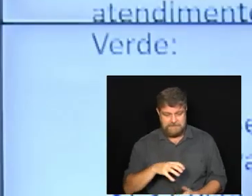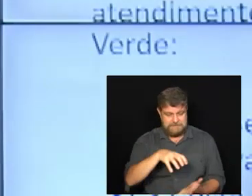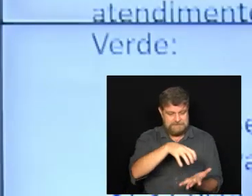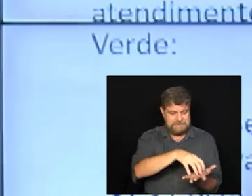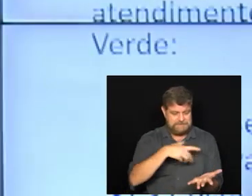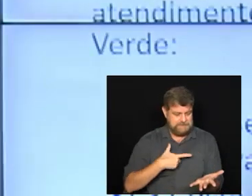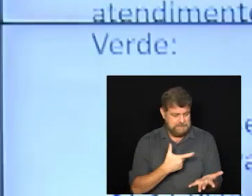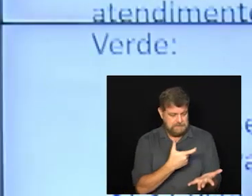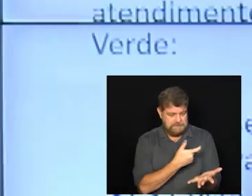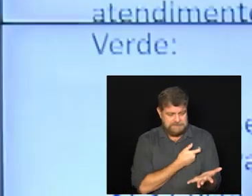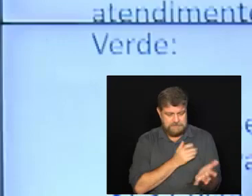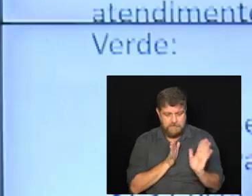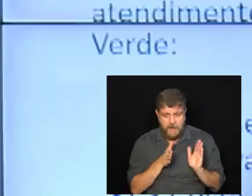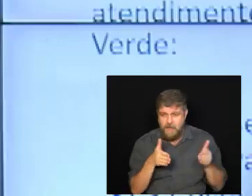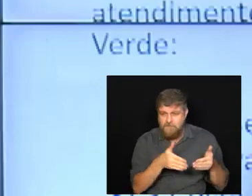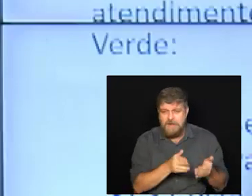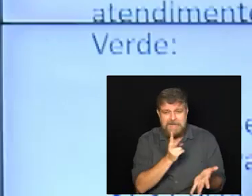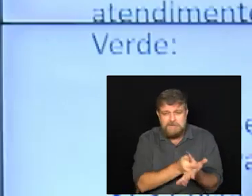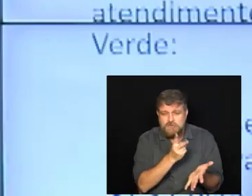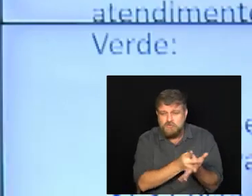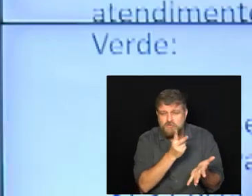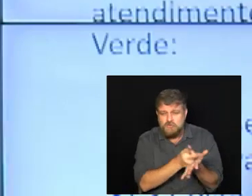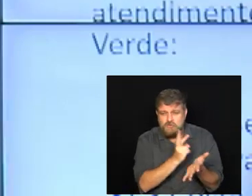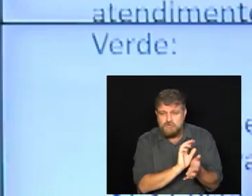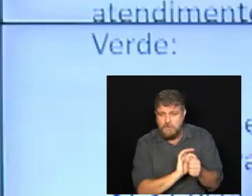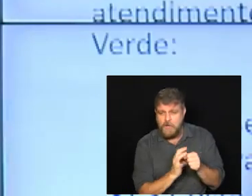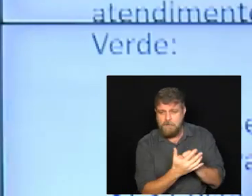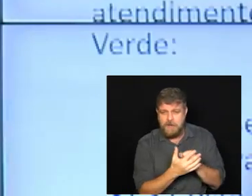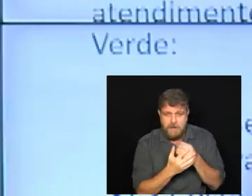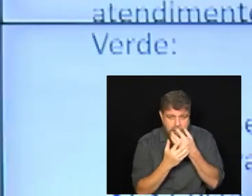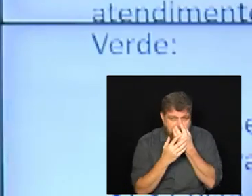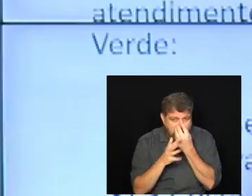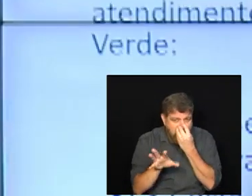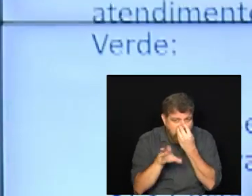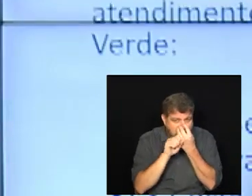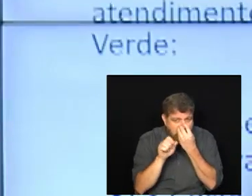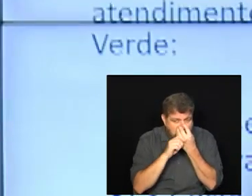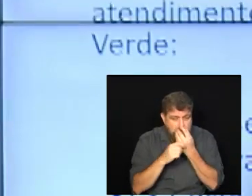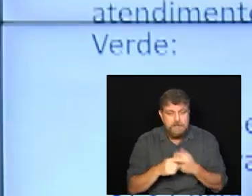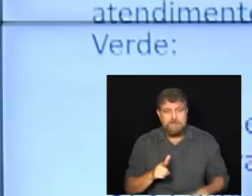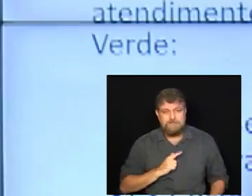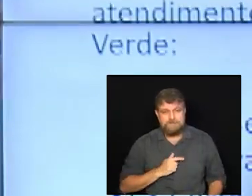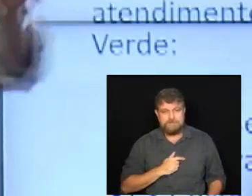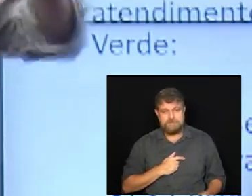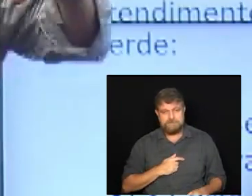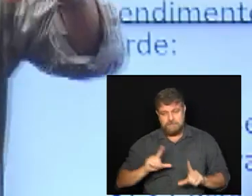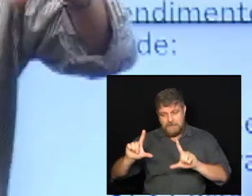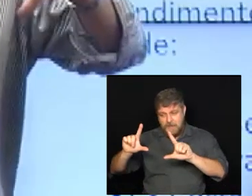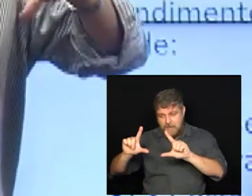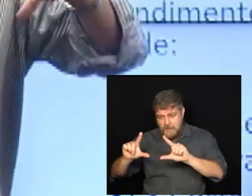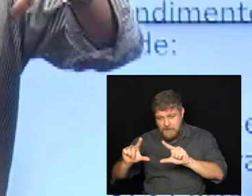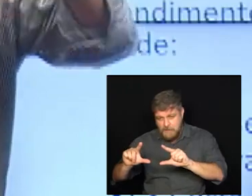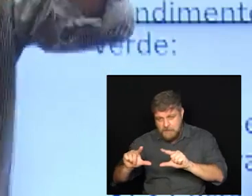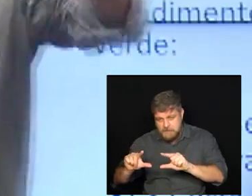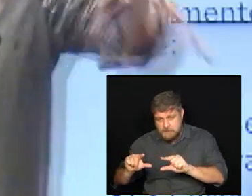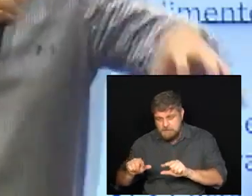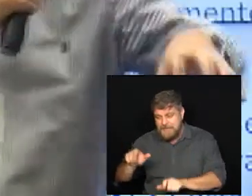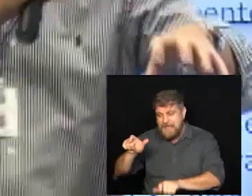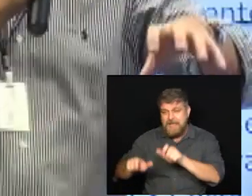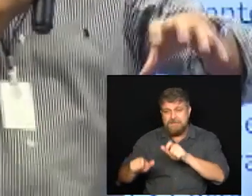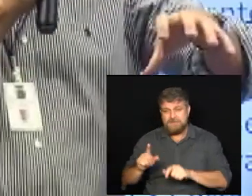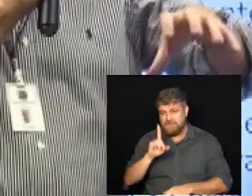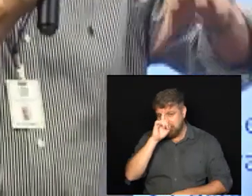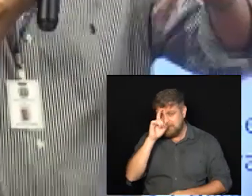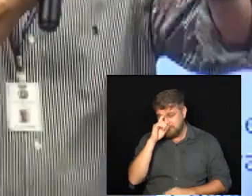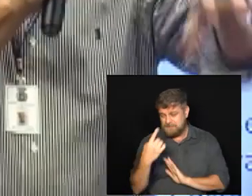para atendimento exclusivo de pacientes sintomáticos respiratórios, para diminuir aquelas pessoas que chegam